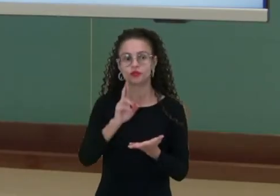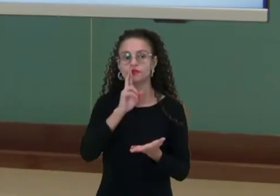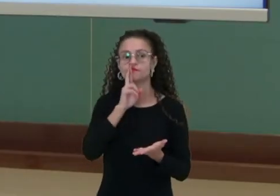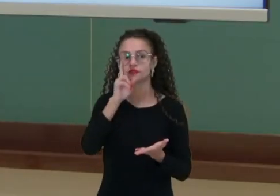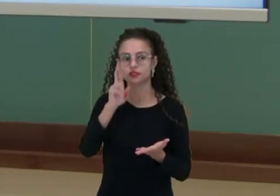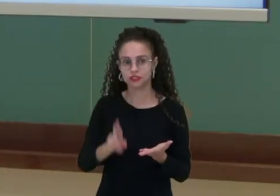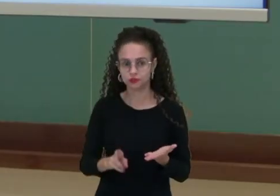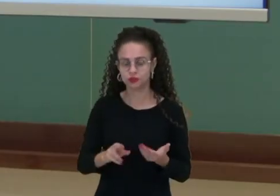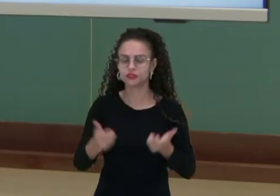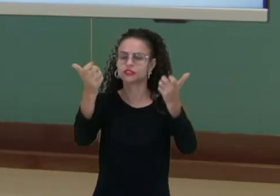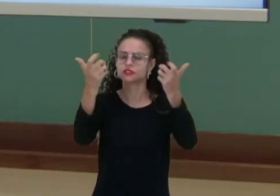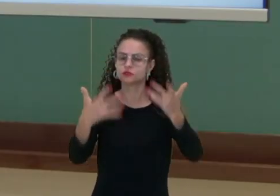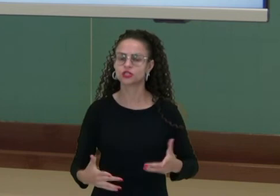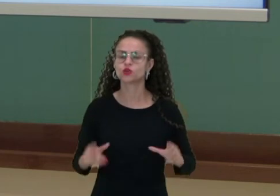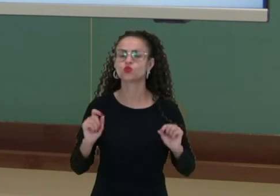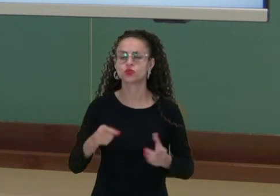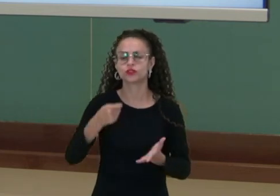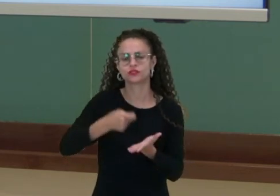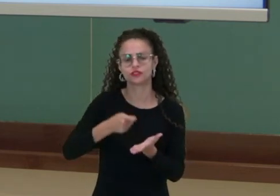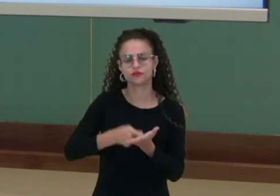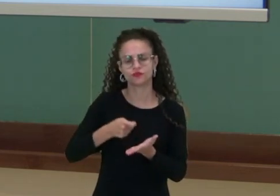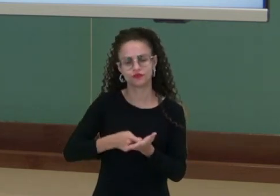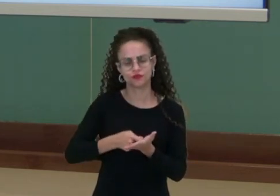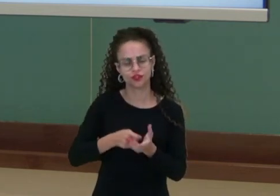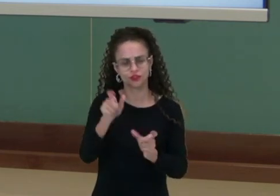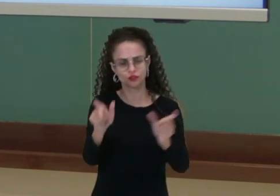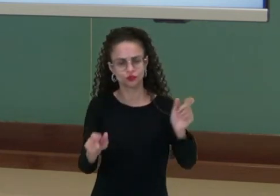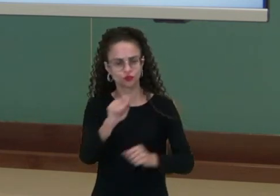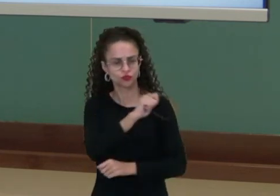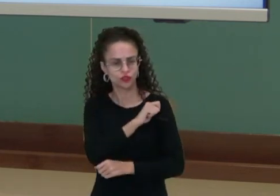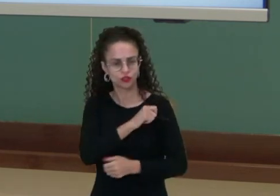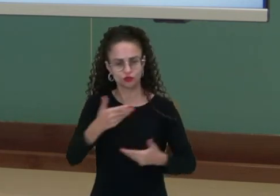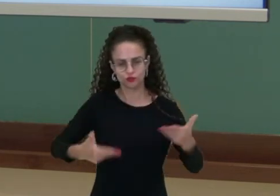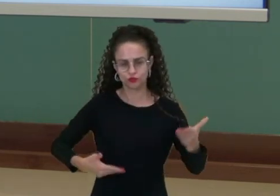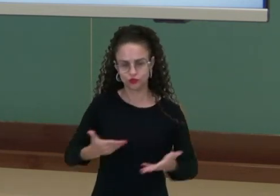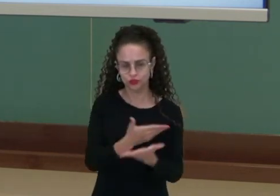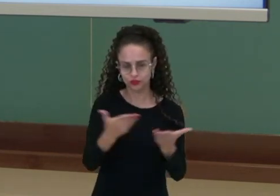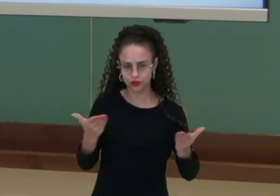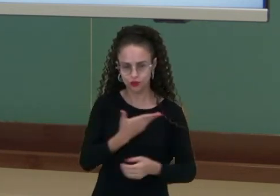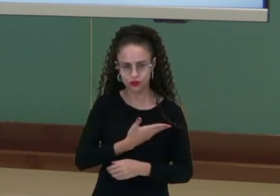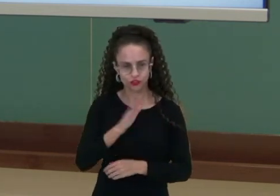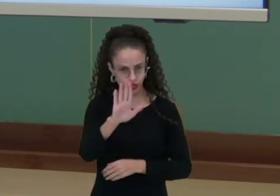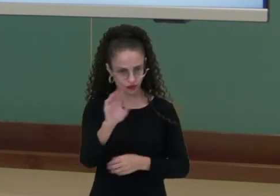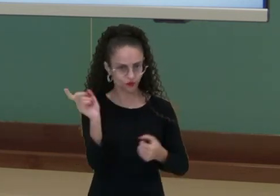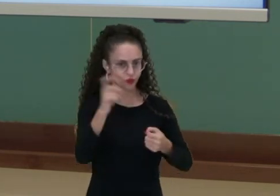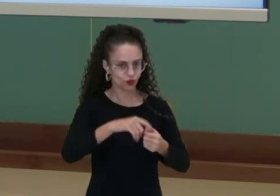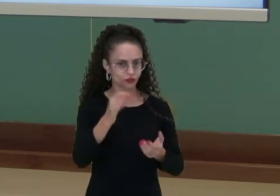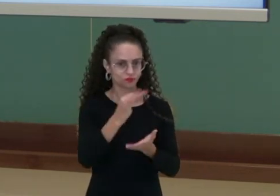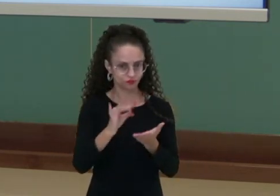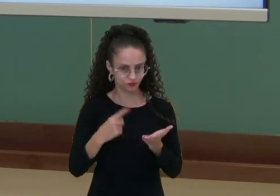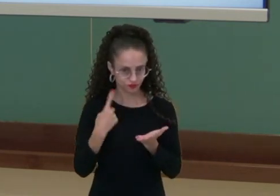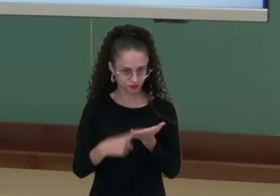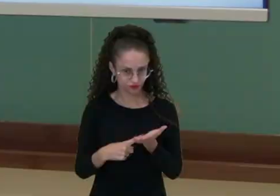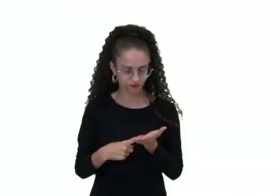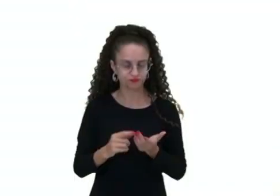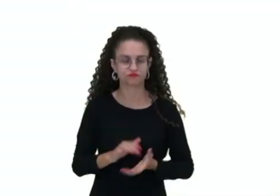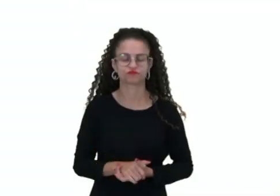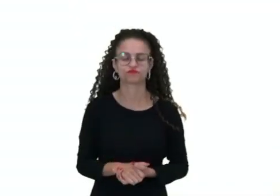caderno. Explique qual o dever dos alunos perante professores, funcionários e colegas. Daqui a pouquinho nós voltamos, combinado?